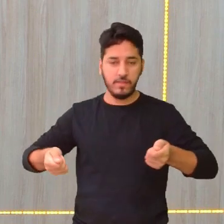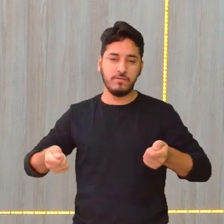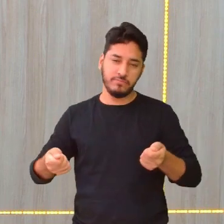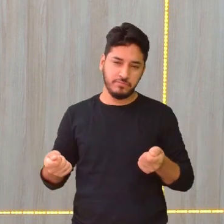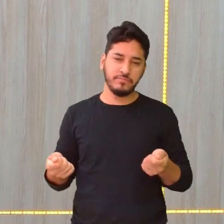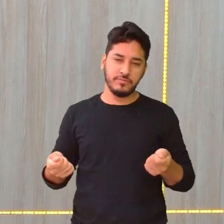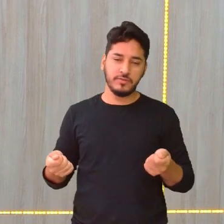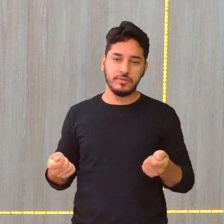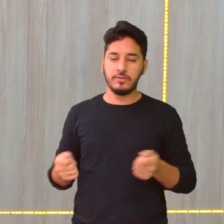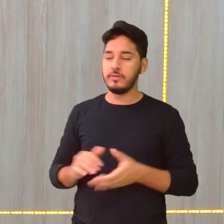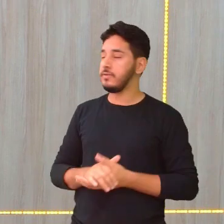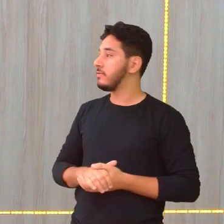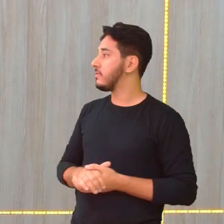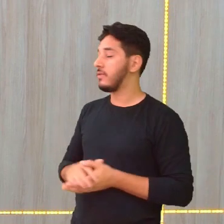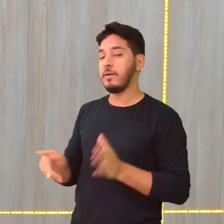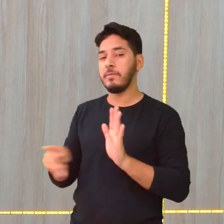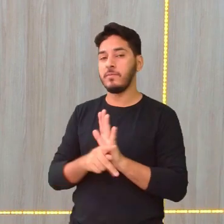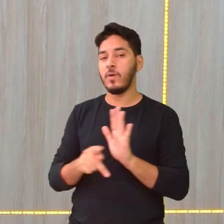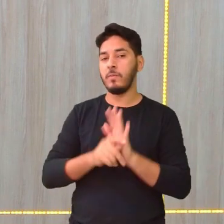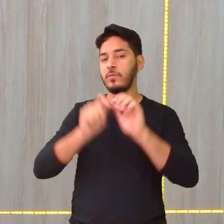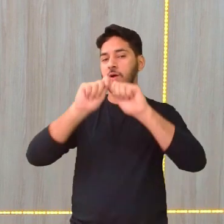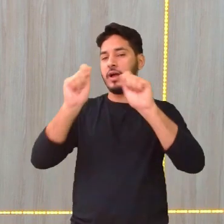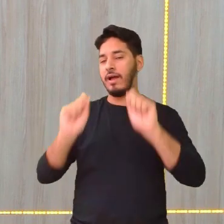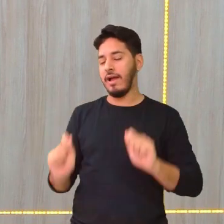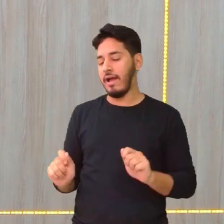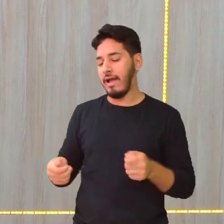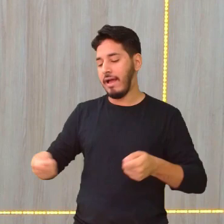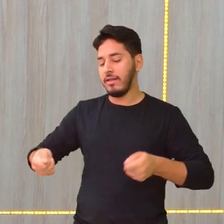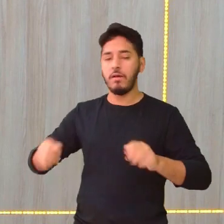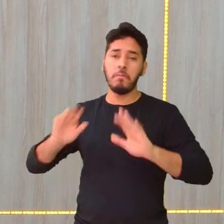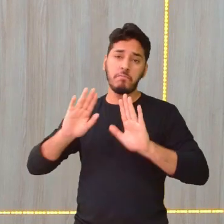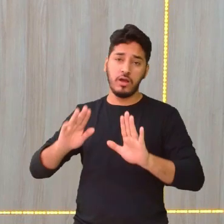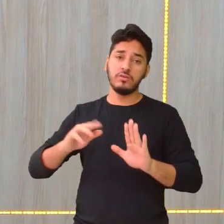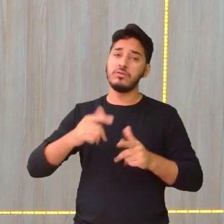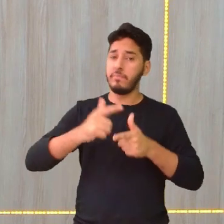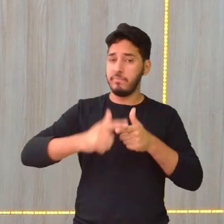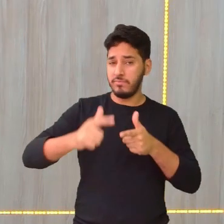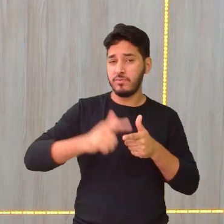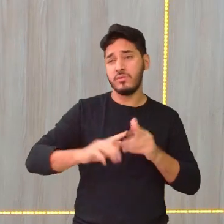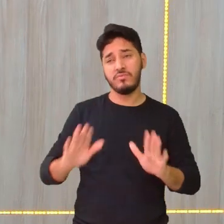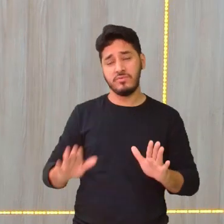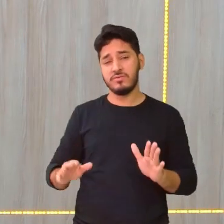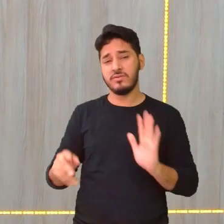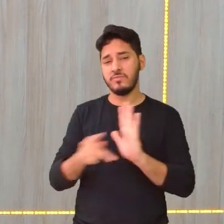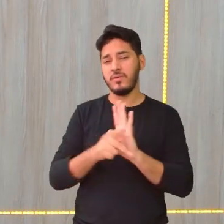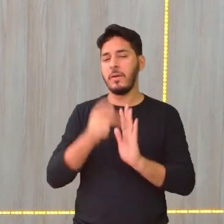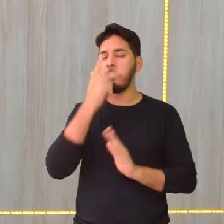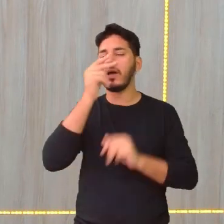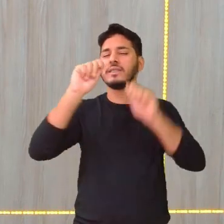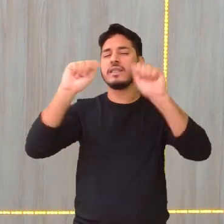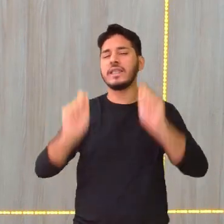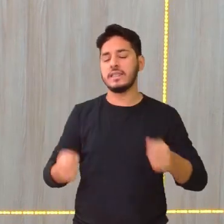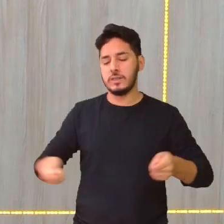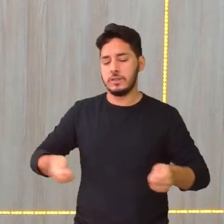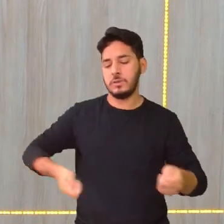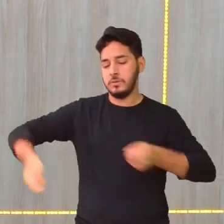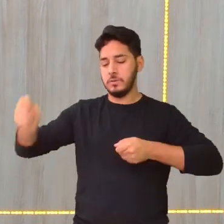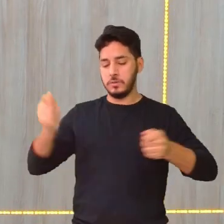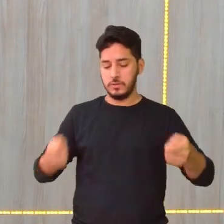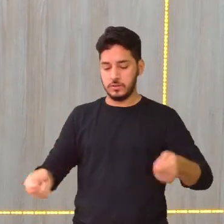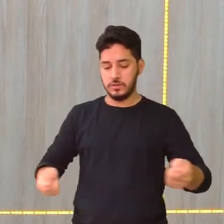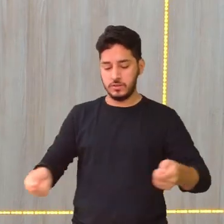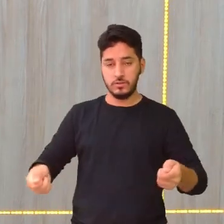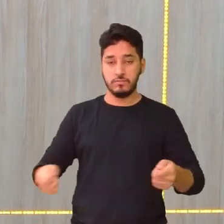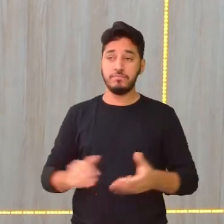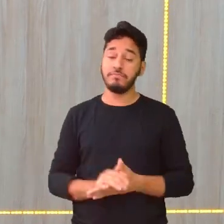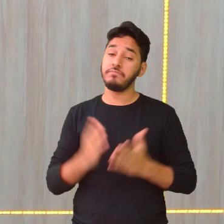de menor impacto, né, porque causa impacto também, mas é como se fosse uma mineração artesanal. E aqui a gente volta